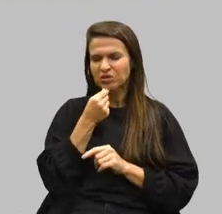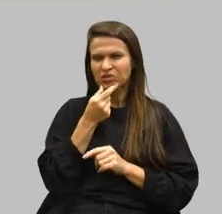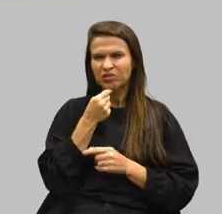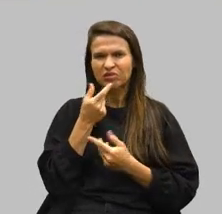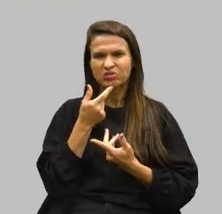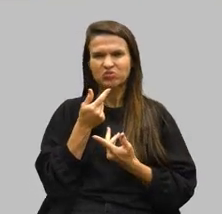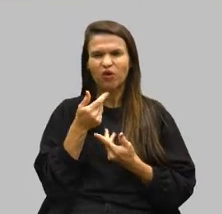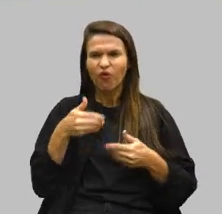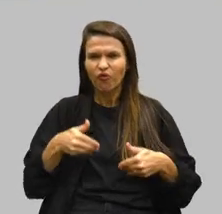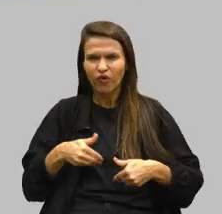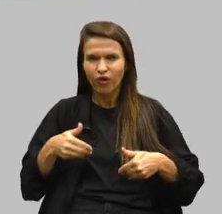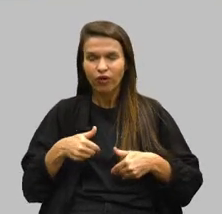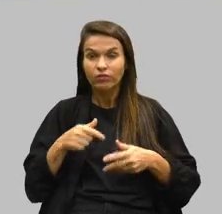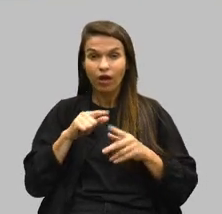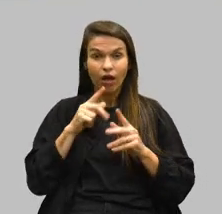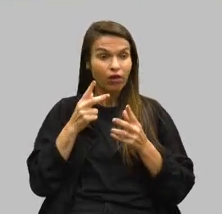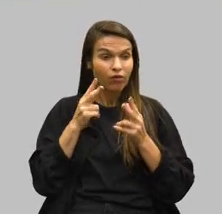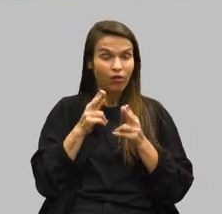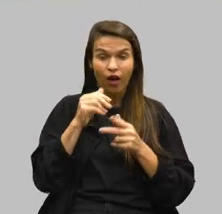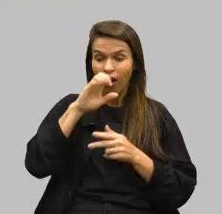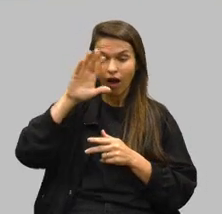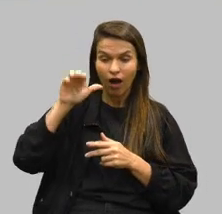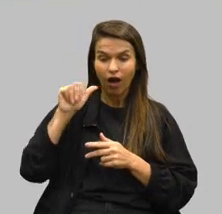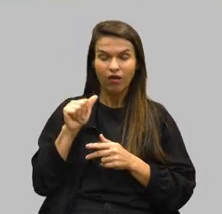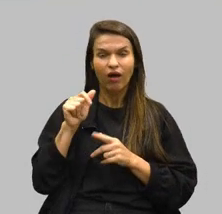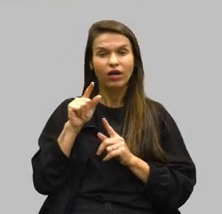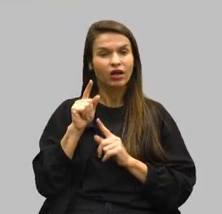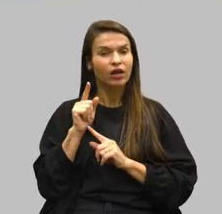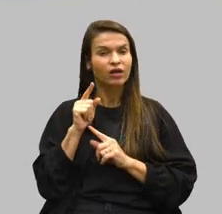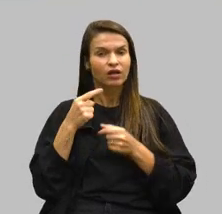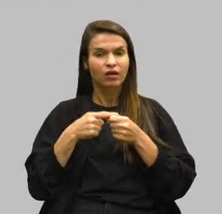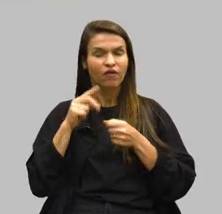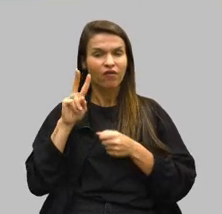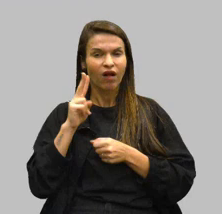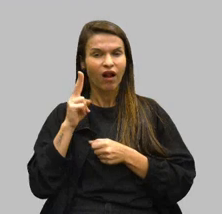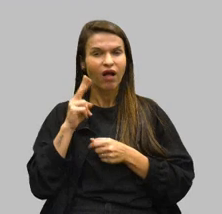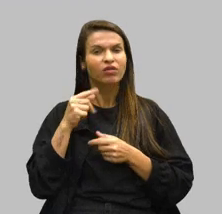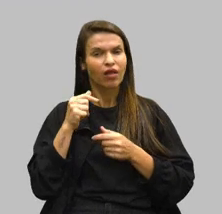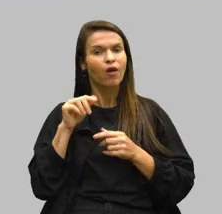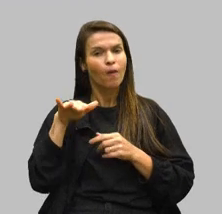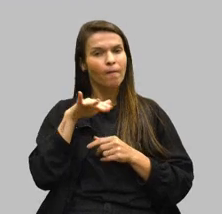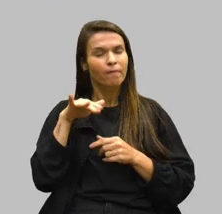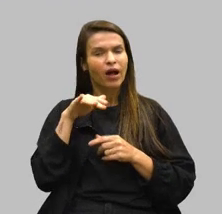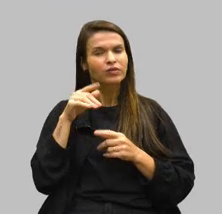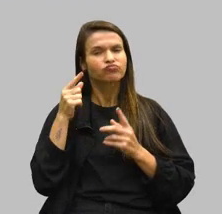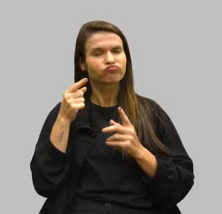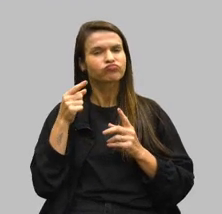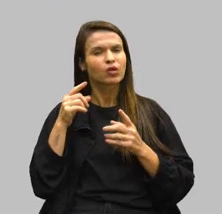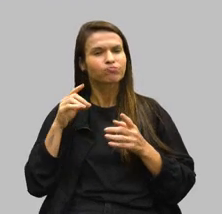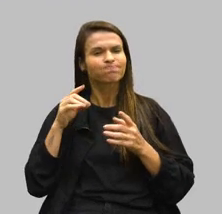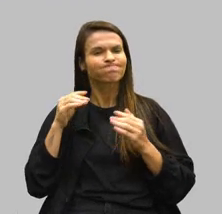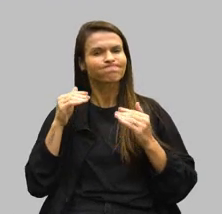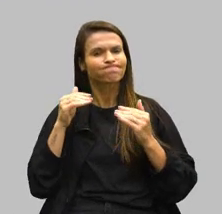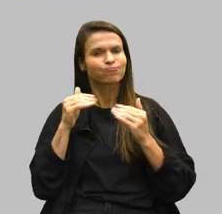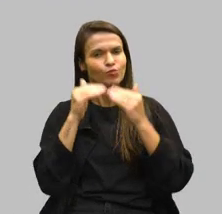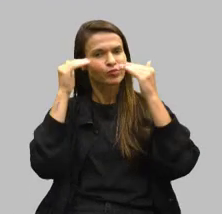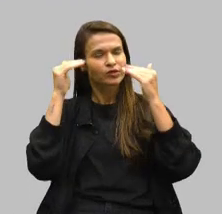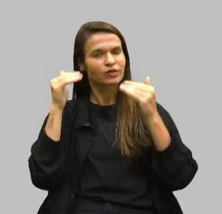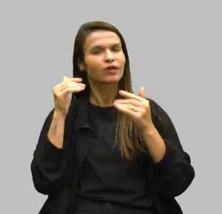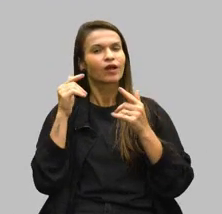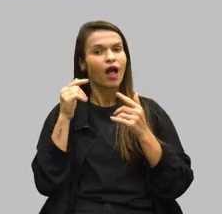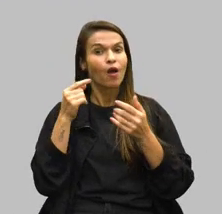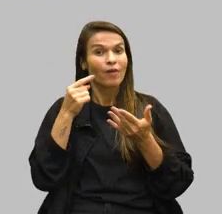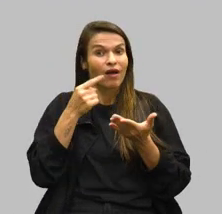comer é a África tá aqui Valadares tem um bairro compatível com a realidade e é uma realidade do Estado é uma realidade do